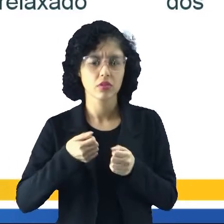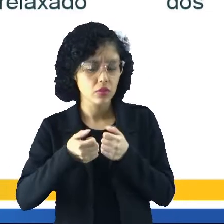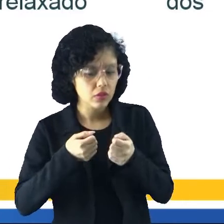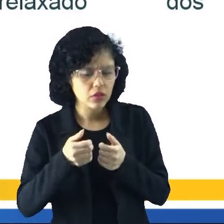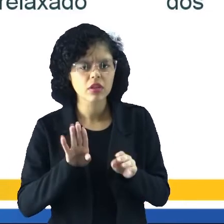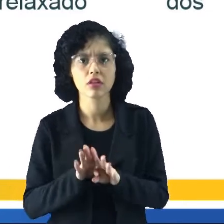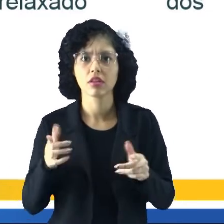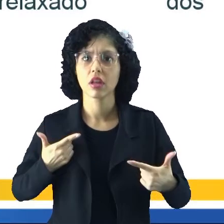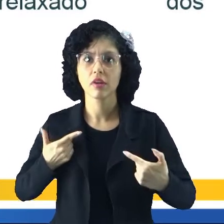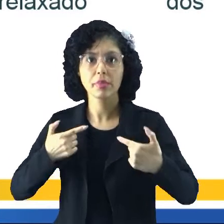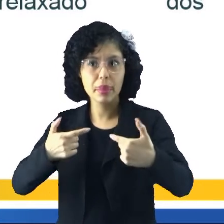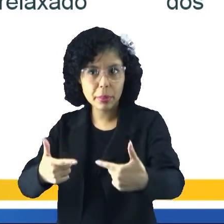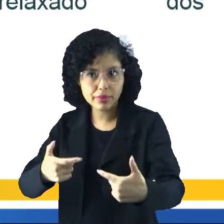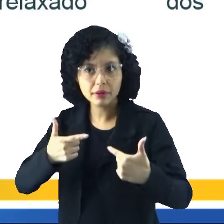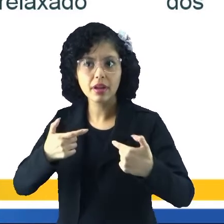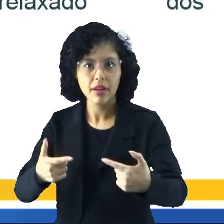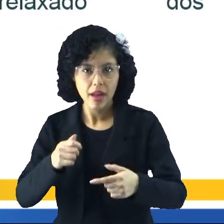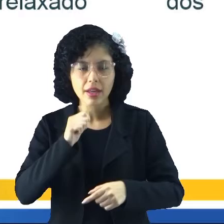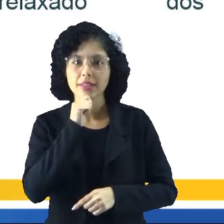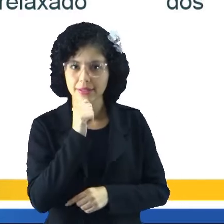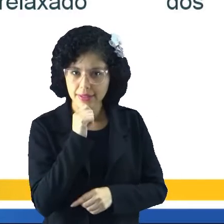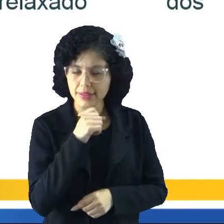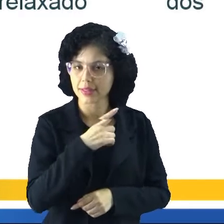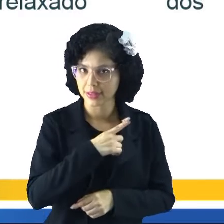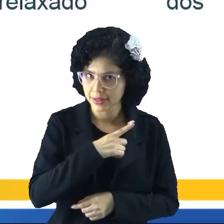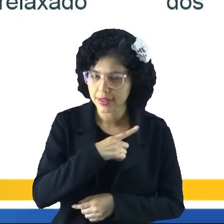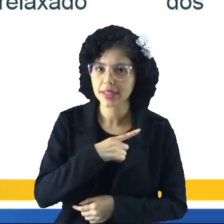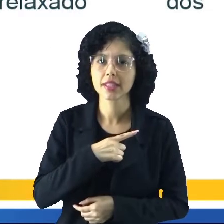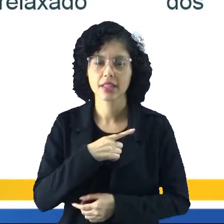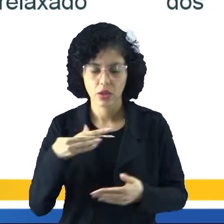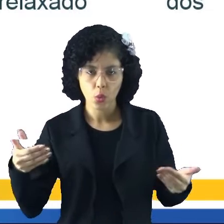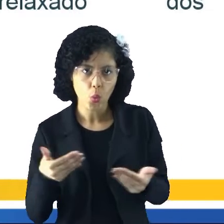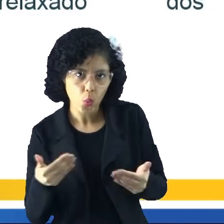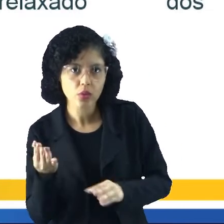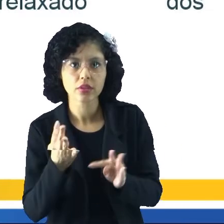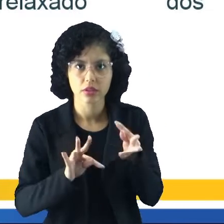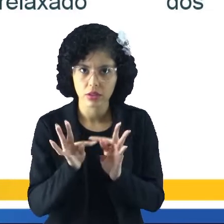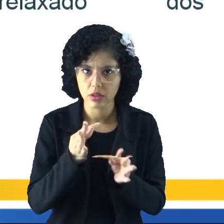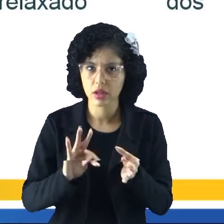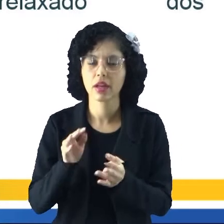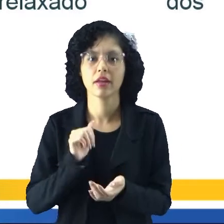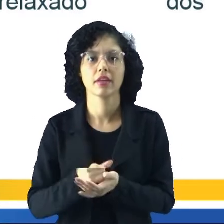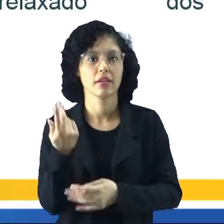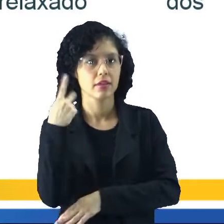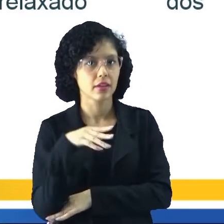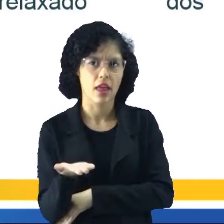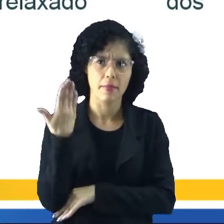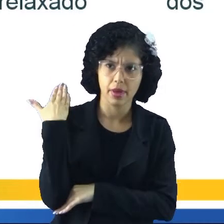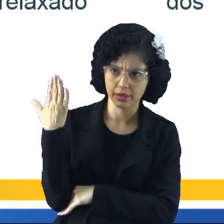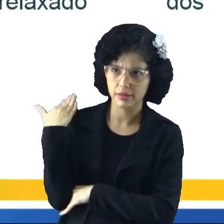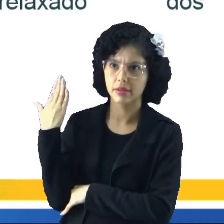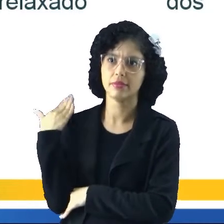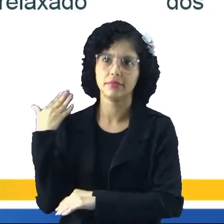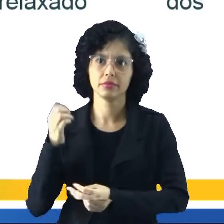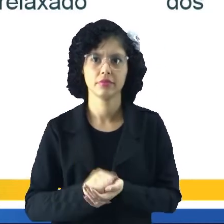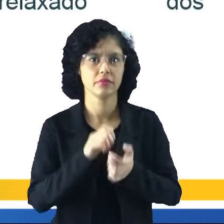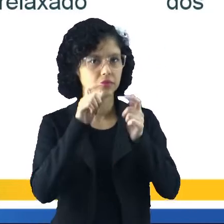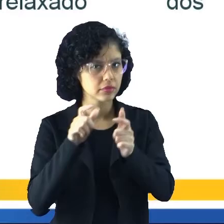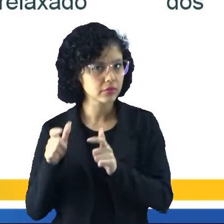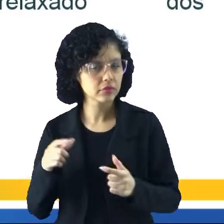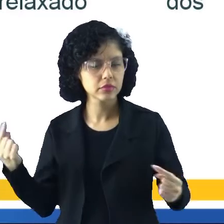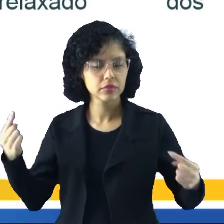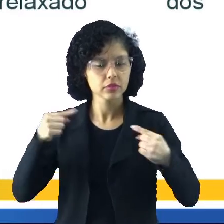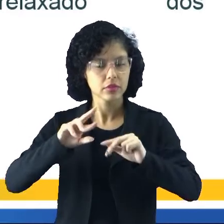troca de tiro, né? Mas não convencional, remotando-se aí ao período arcaico, antigo, né? Onde os duelos